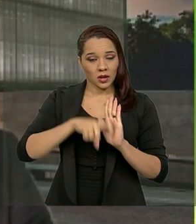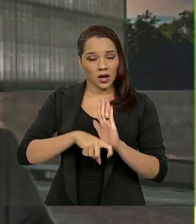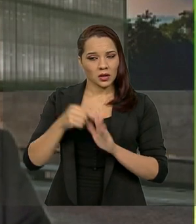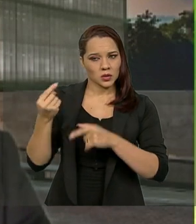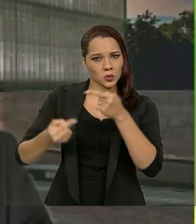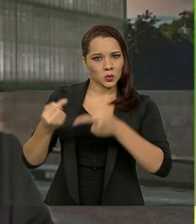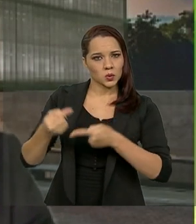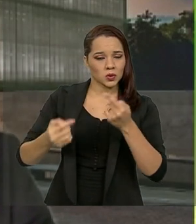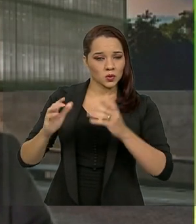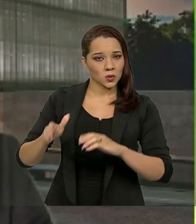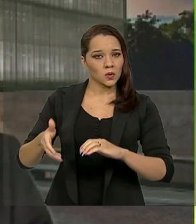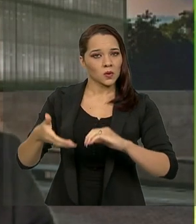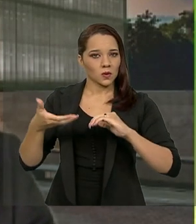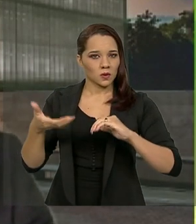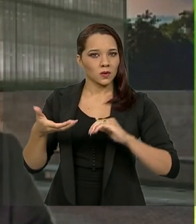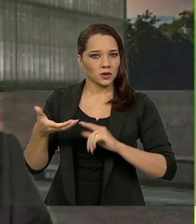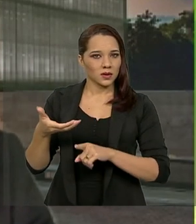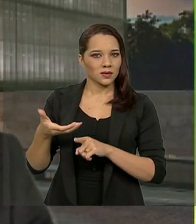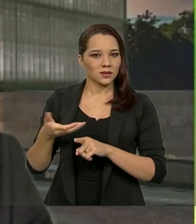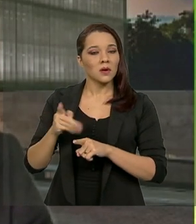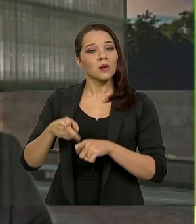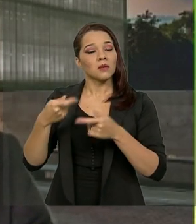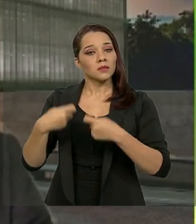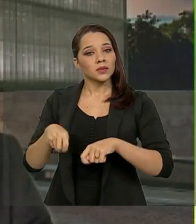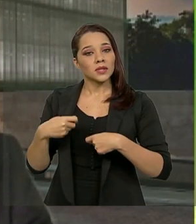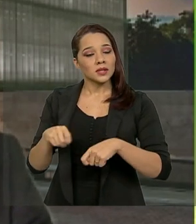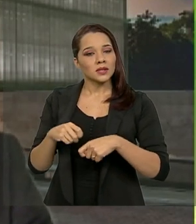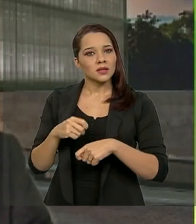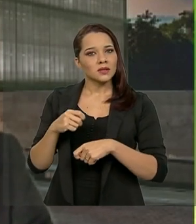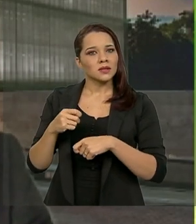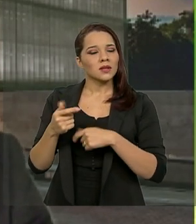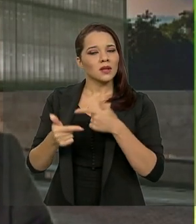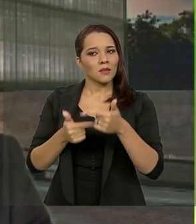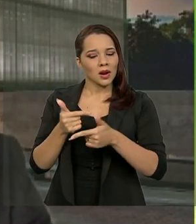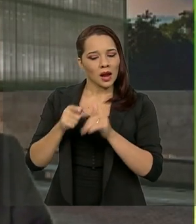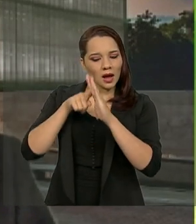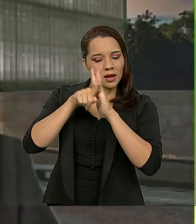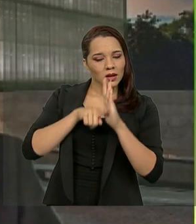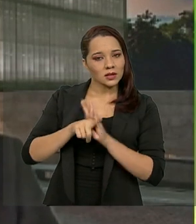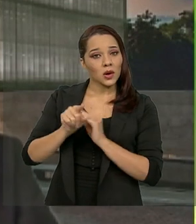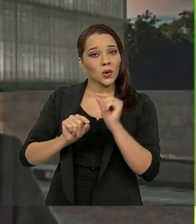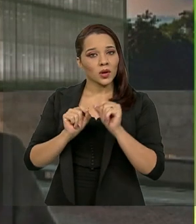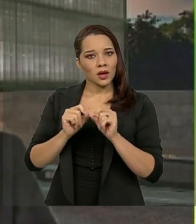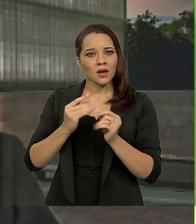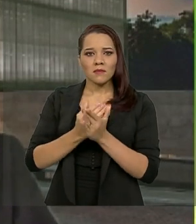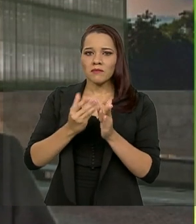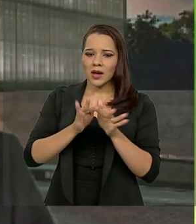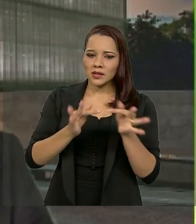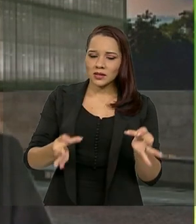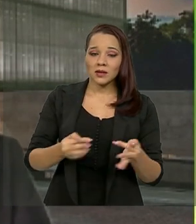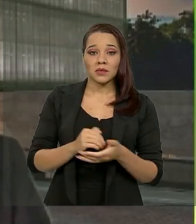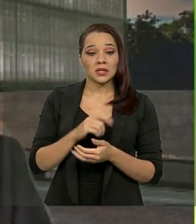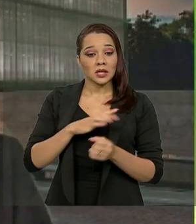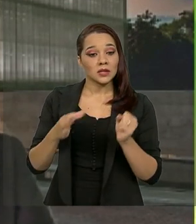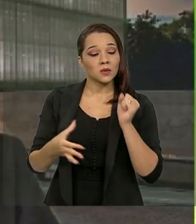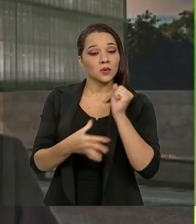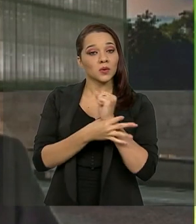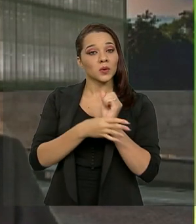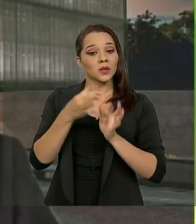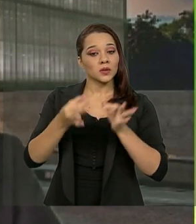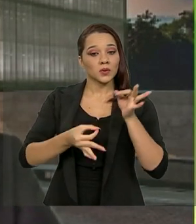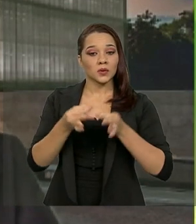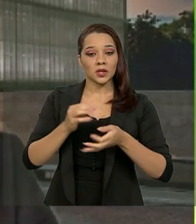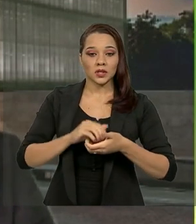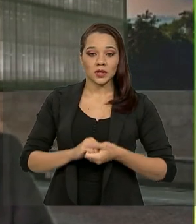discutida no Congresso Nacional, precisa trabalhar a simplificação, a segurança jurídica.